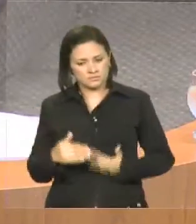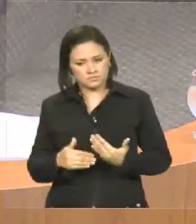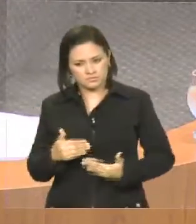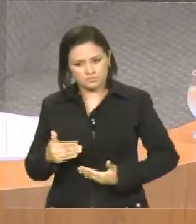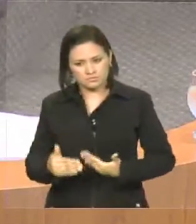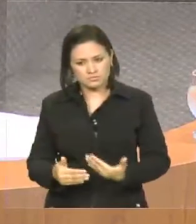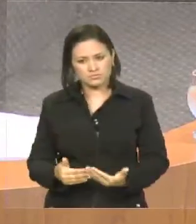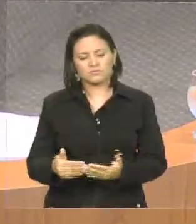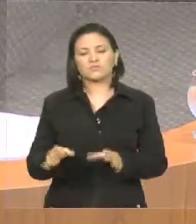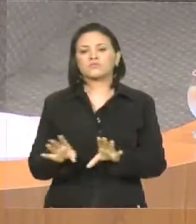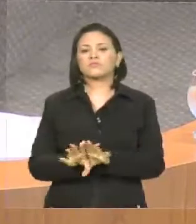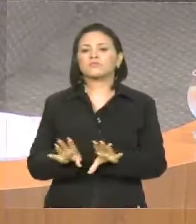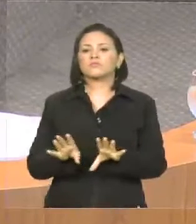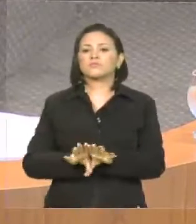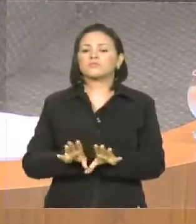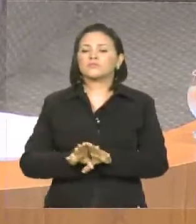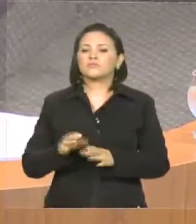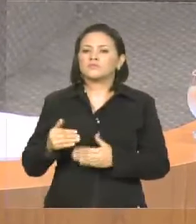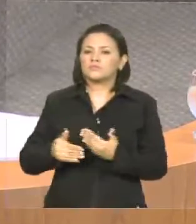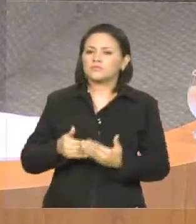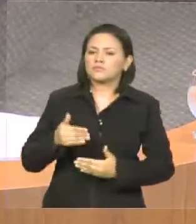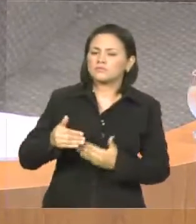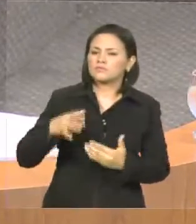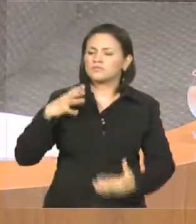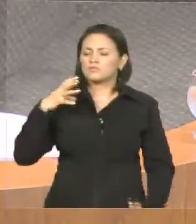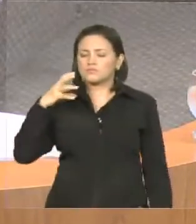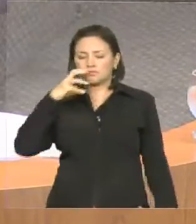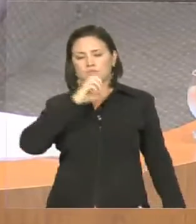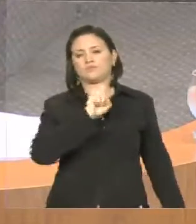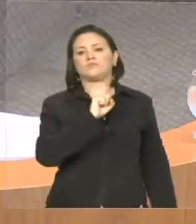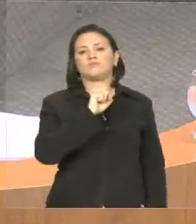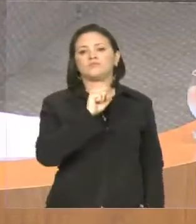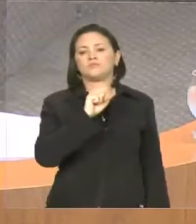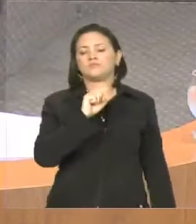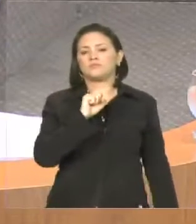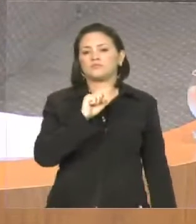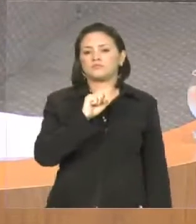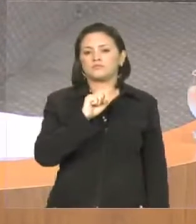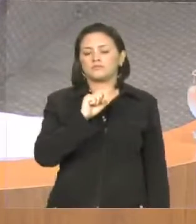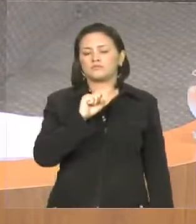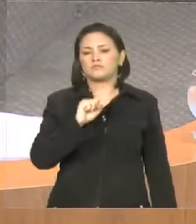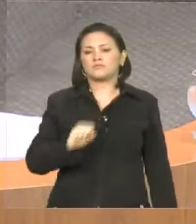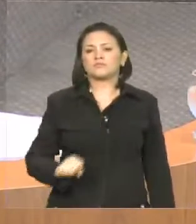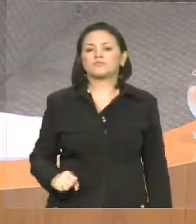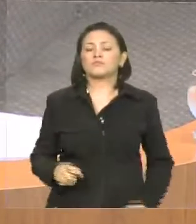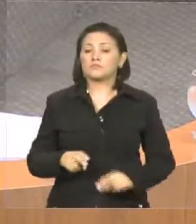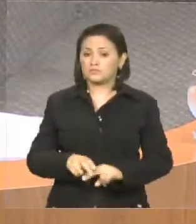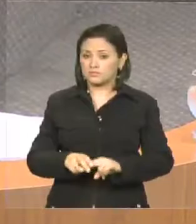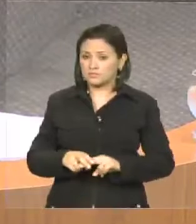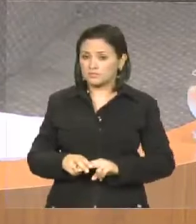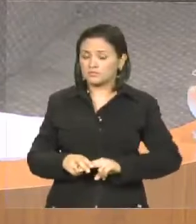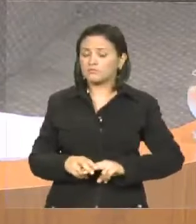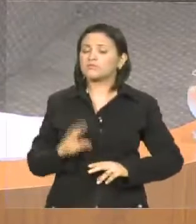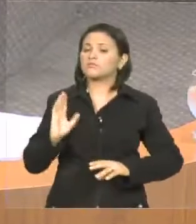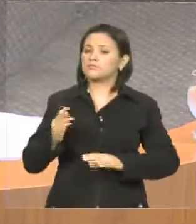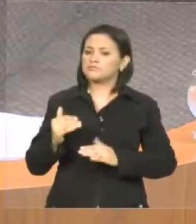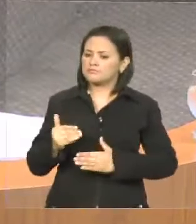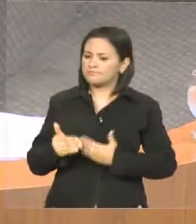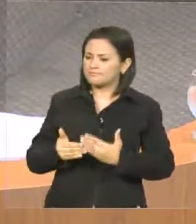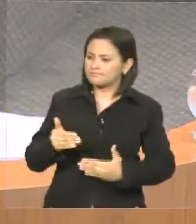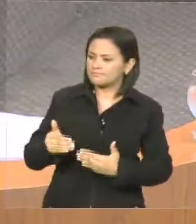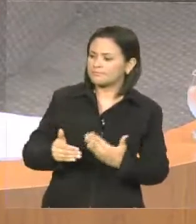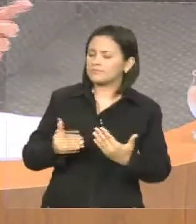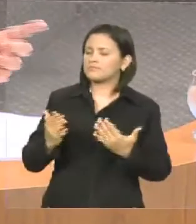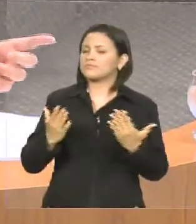está crescendo mais acelerado do que o restante dos estados brasileiros. Por isso, ele ultrapassou alguns estados